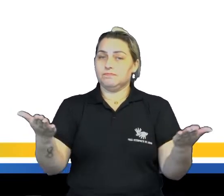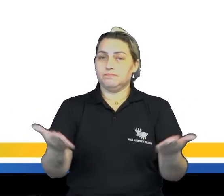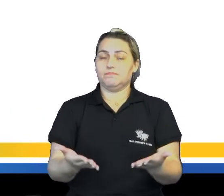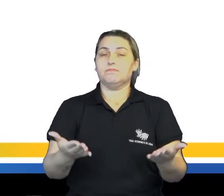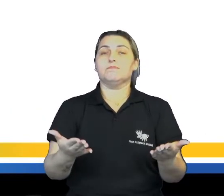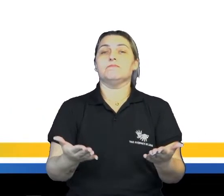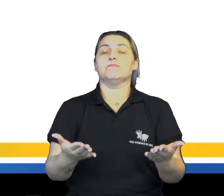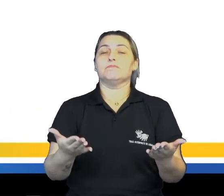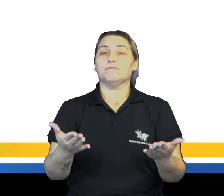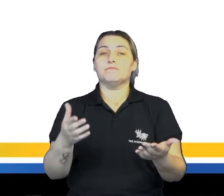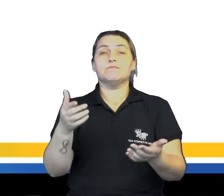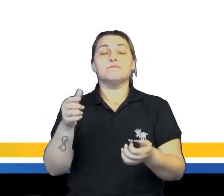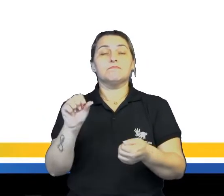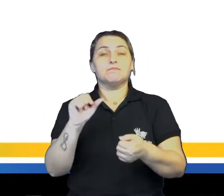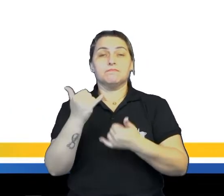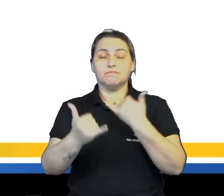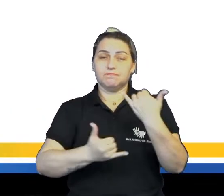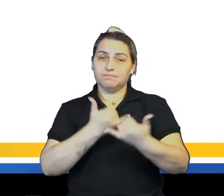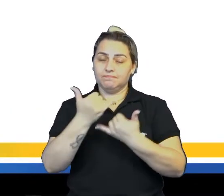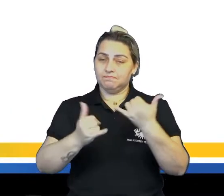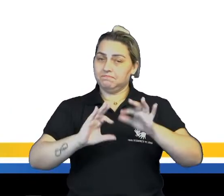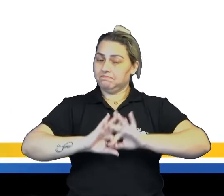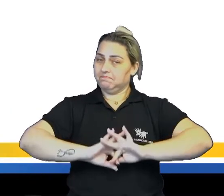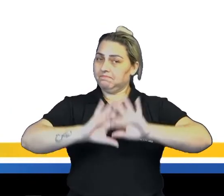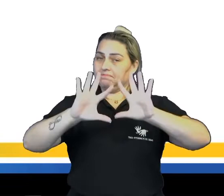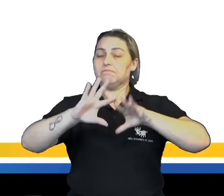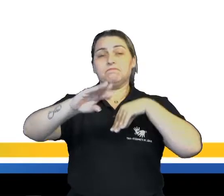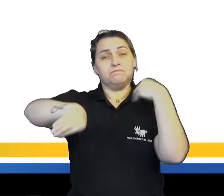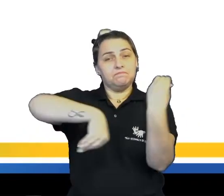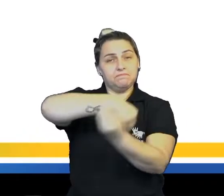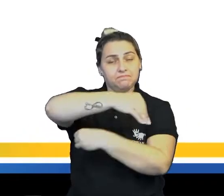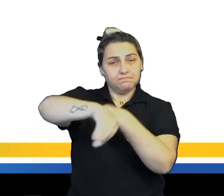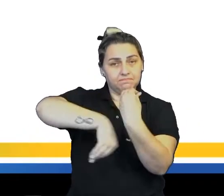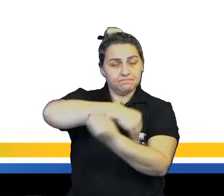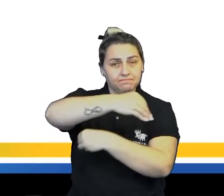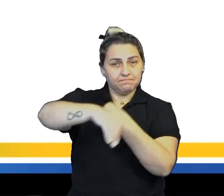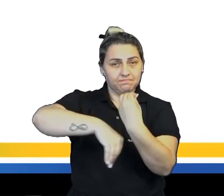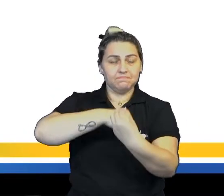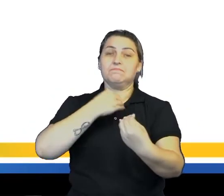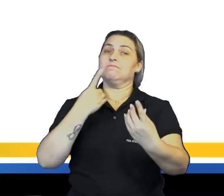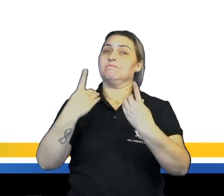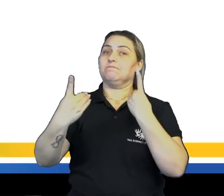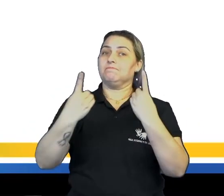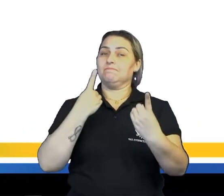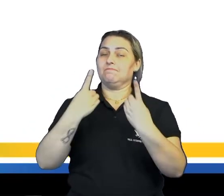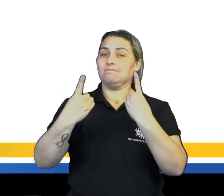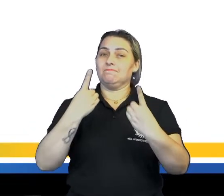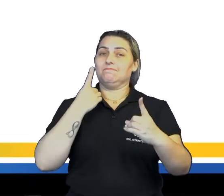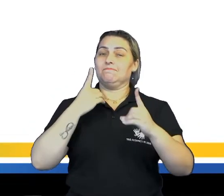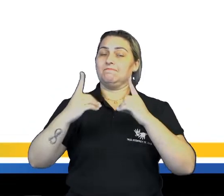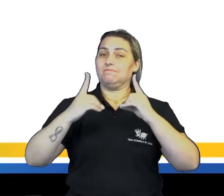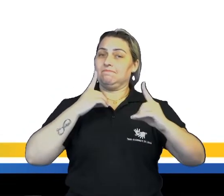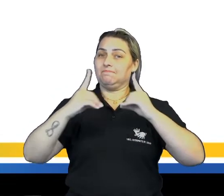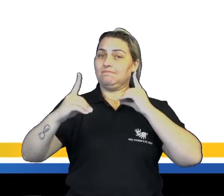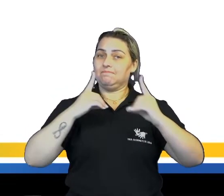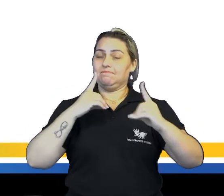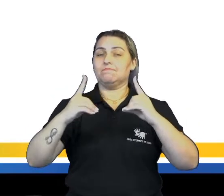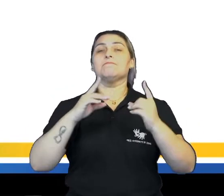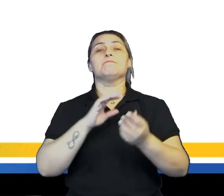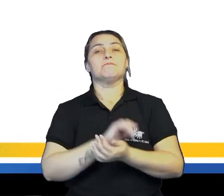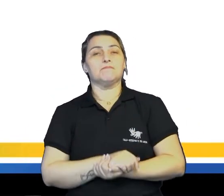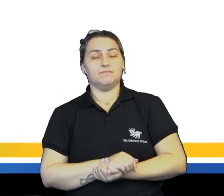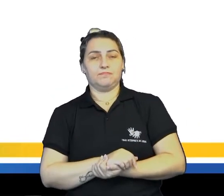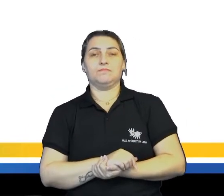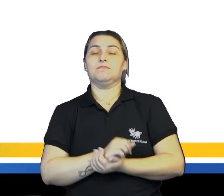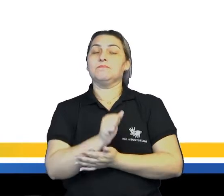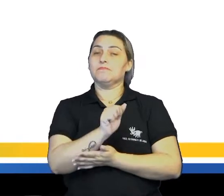na recreação. Quando os jogos e brincadeiras se misturam, o que temos é um momento de descontração, lazer e recreação.